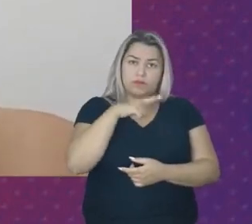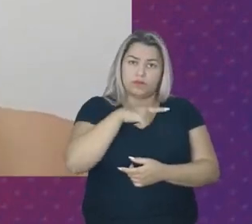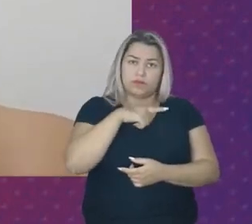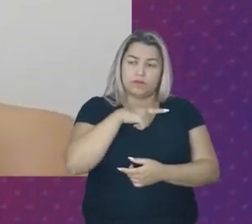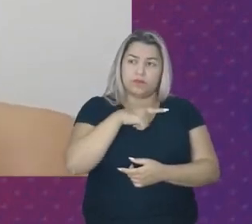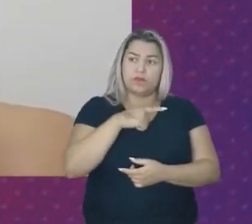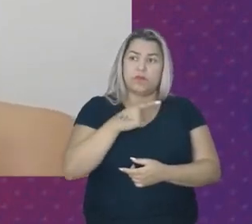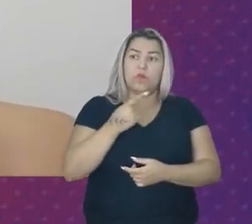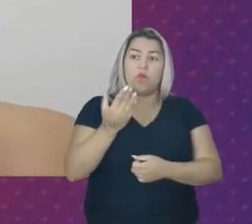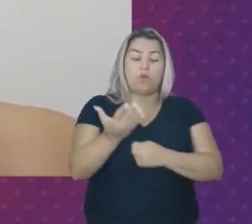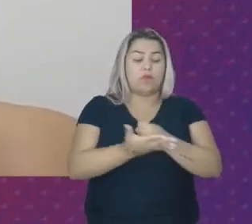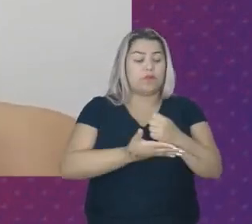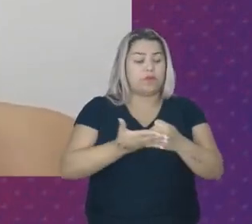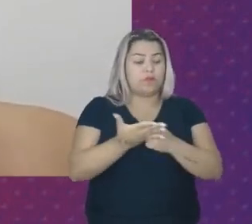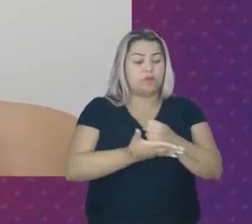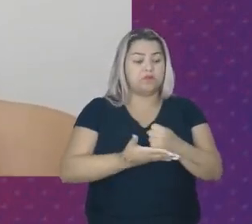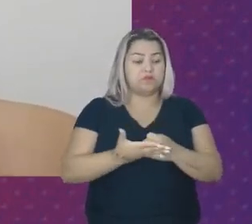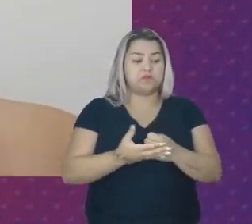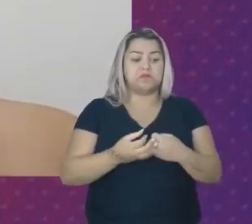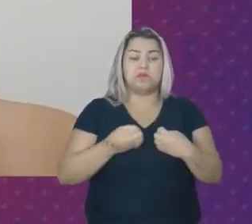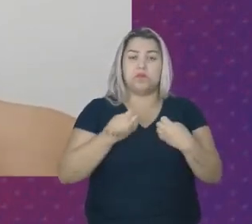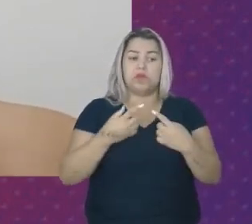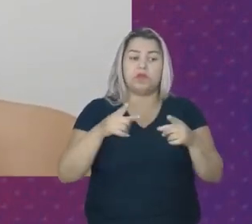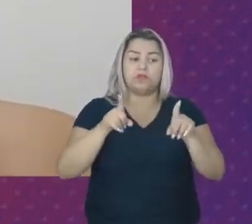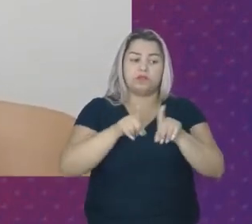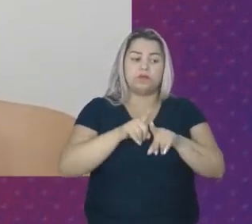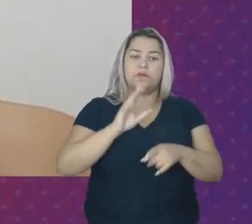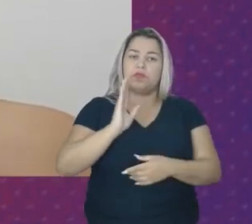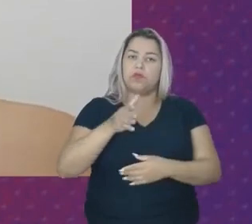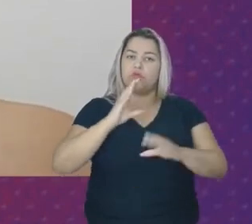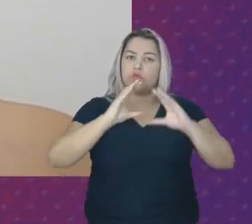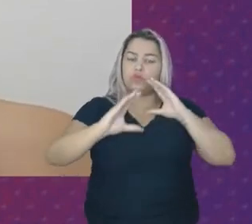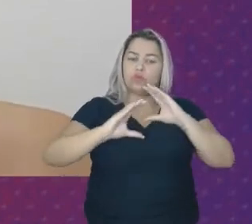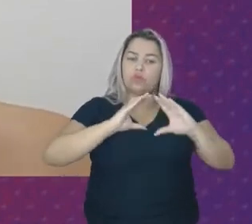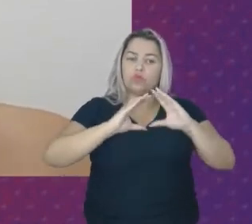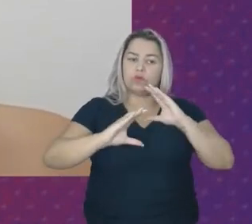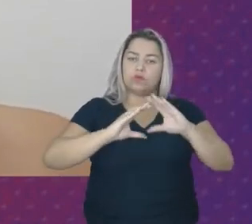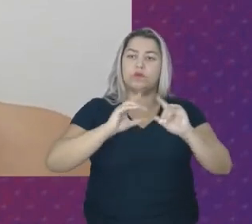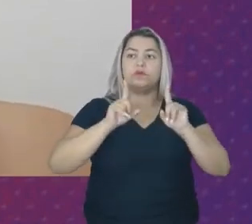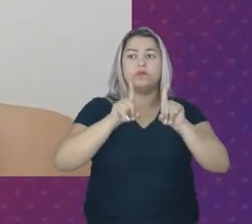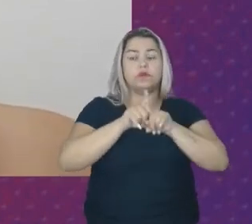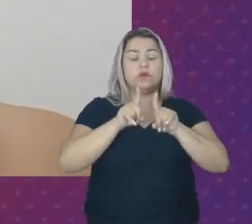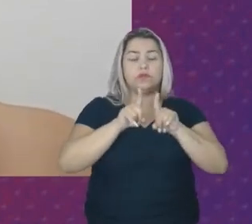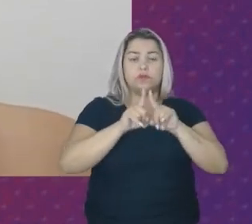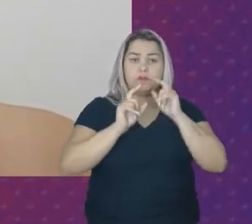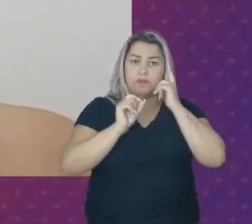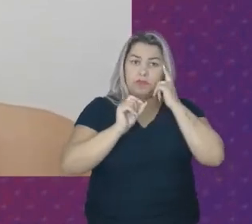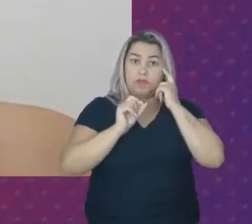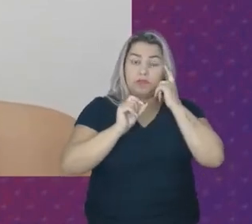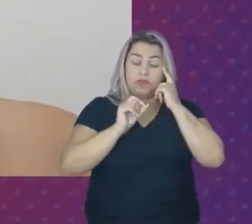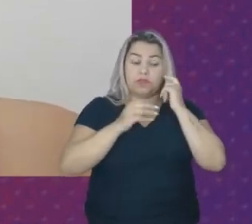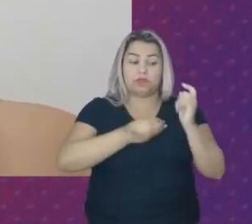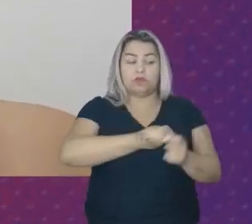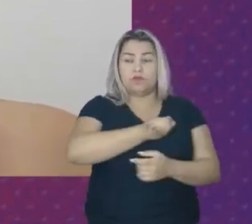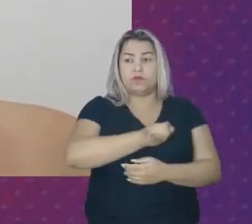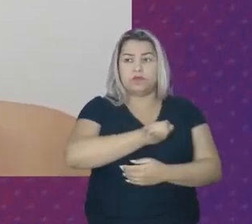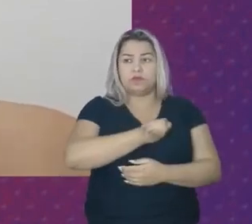uma base consolidada já de comunicação política e de